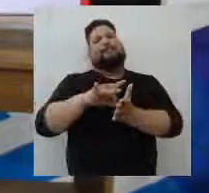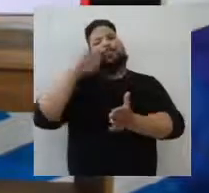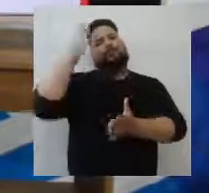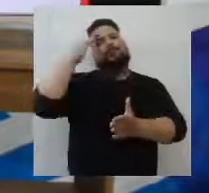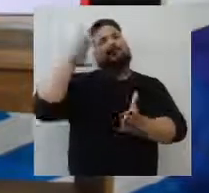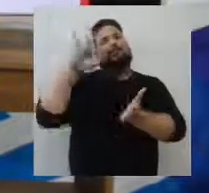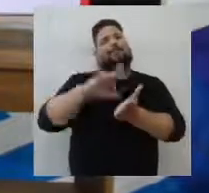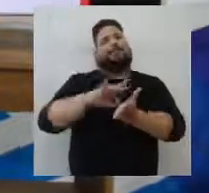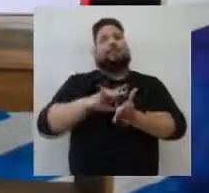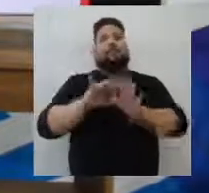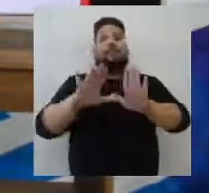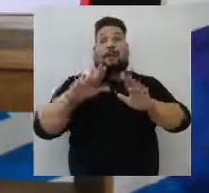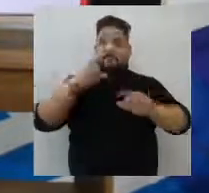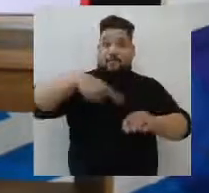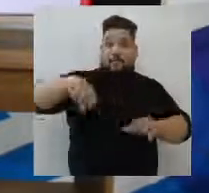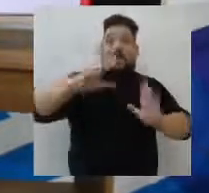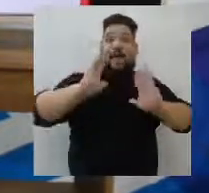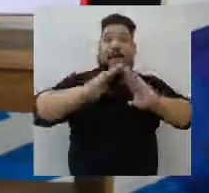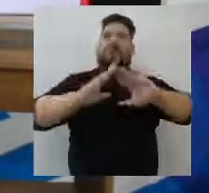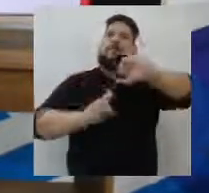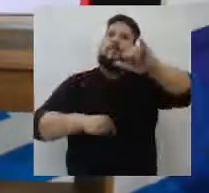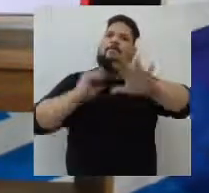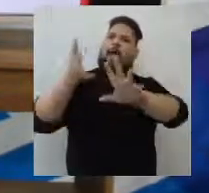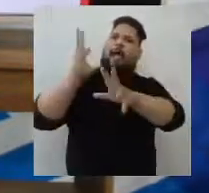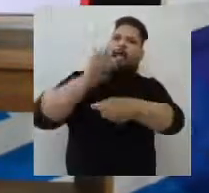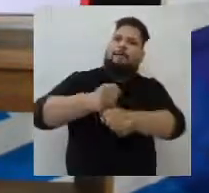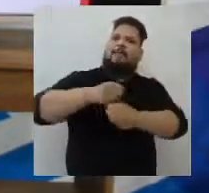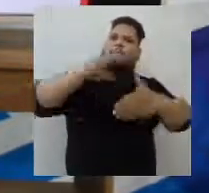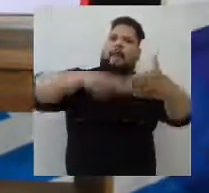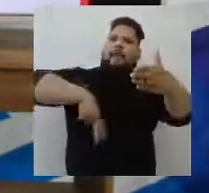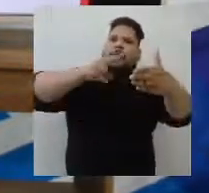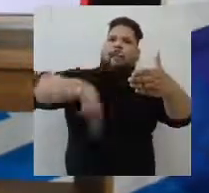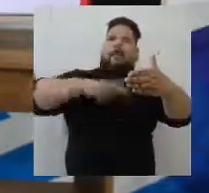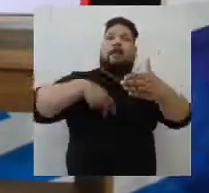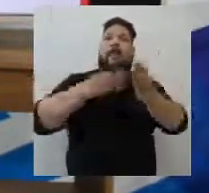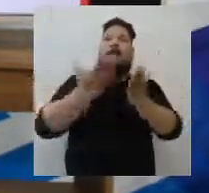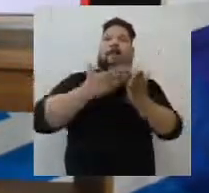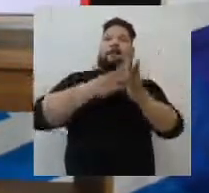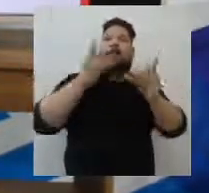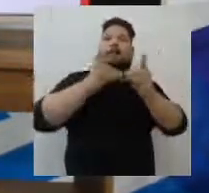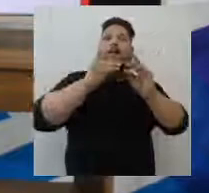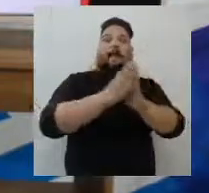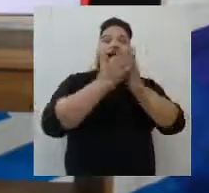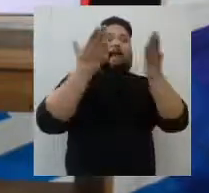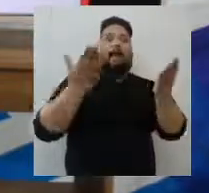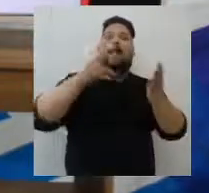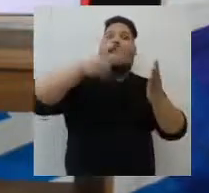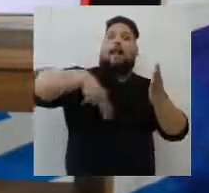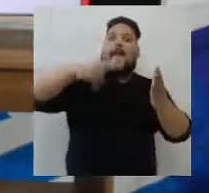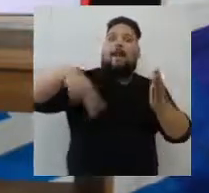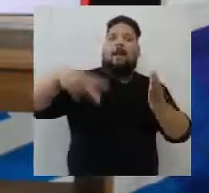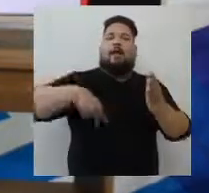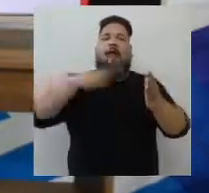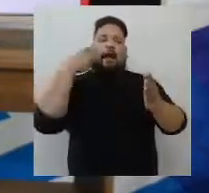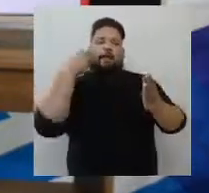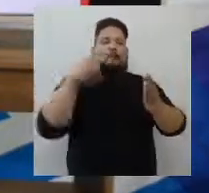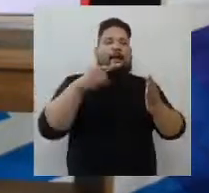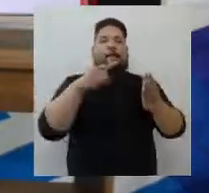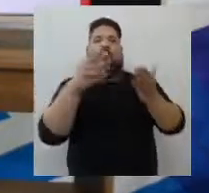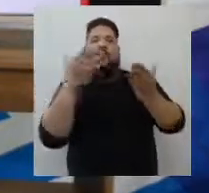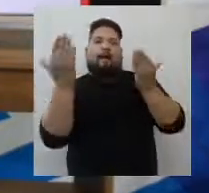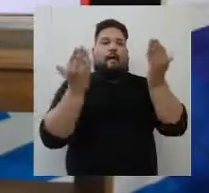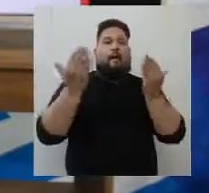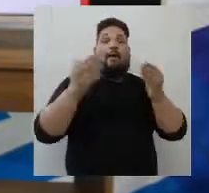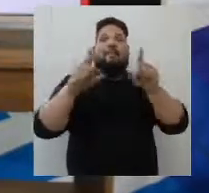sei. Mas em casa, faz aquela revisão marota. Pega teu livro didático. Dá aquela conferida. Vai lá naqueles